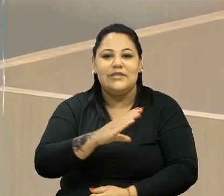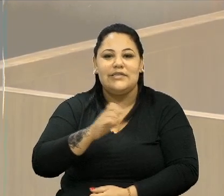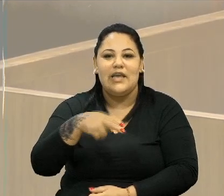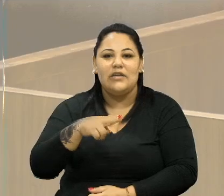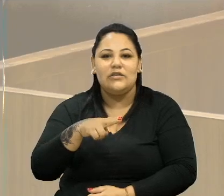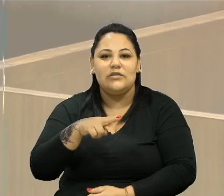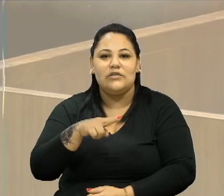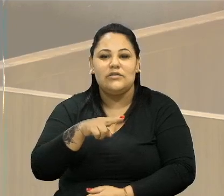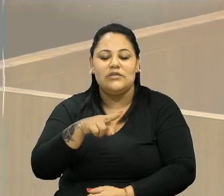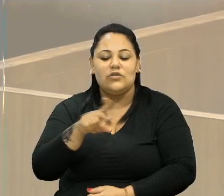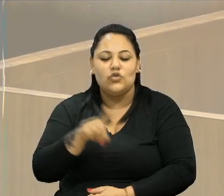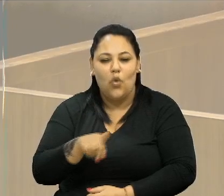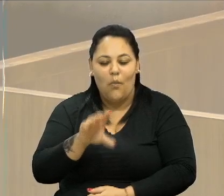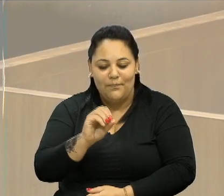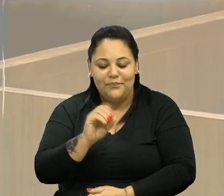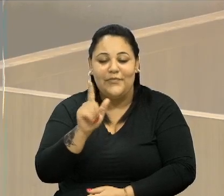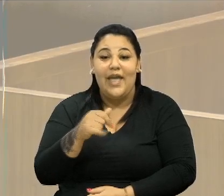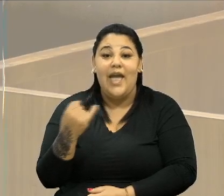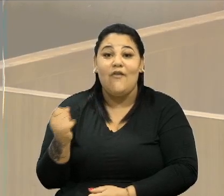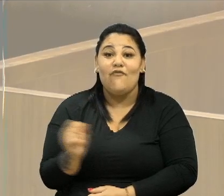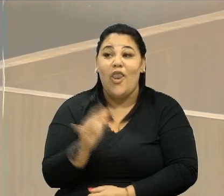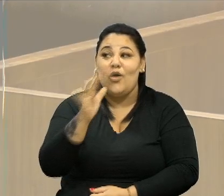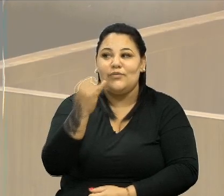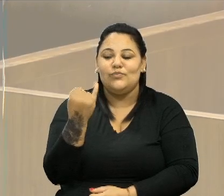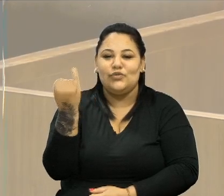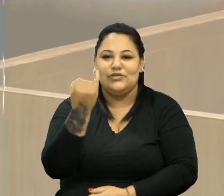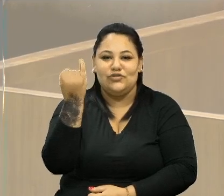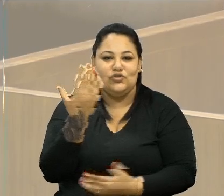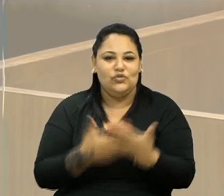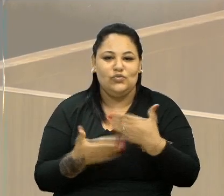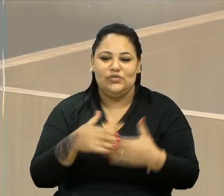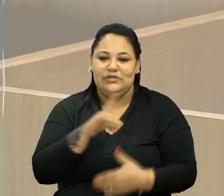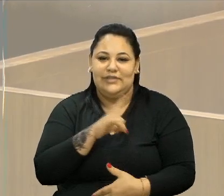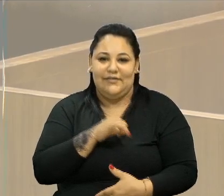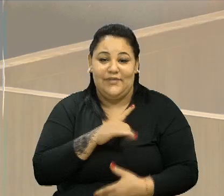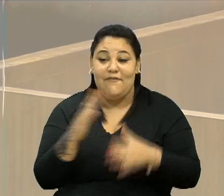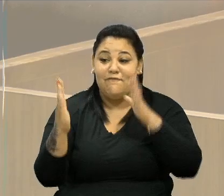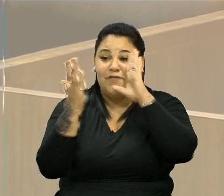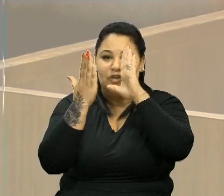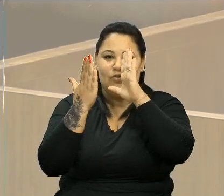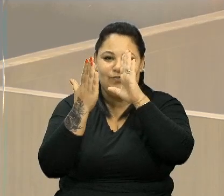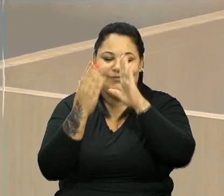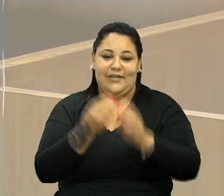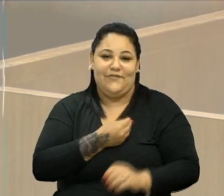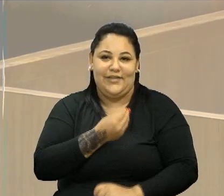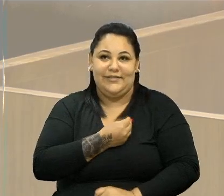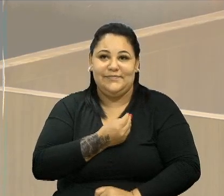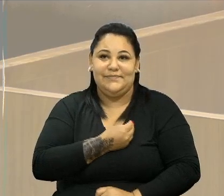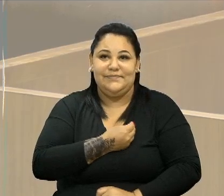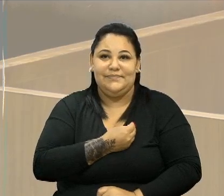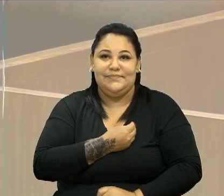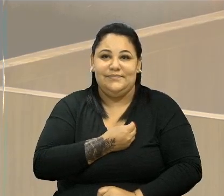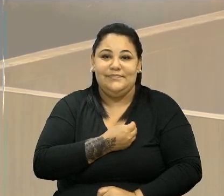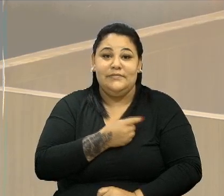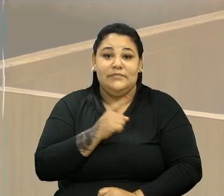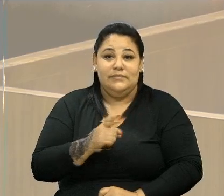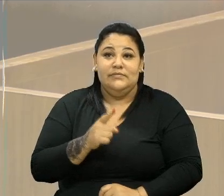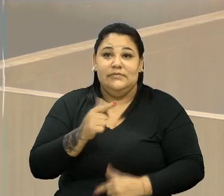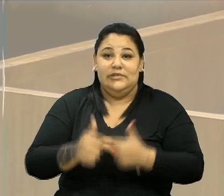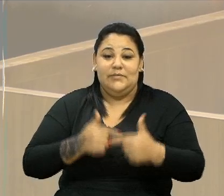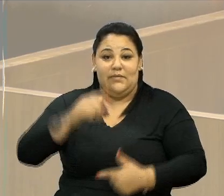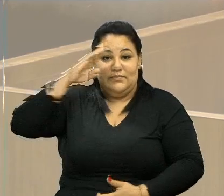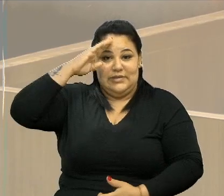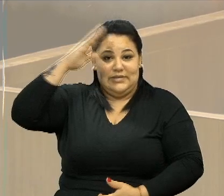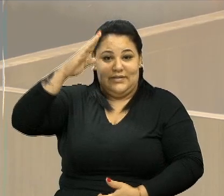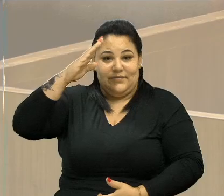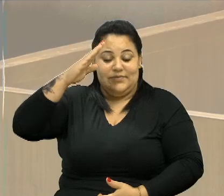justamente o valor que a família tem e tudo aquilo que passou em termos de valores. Savariz era oficial da reserva da Brigada